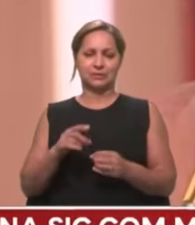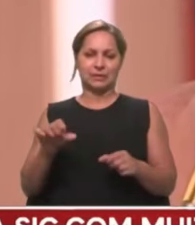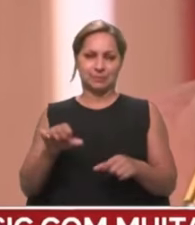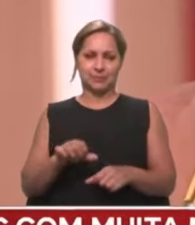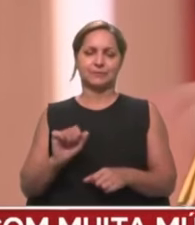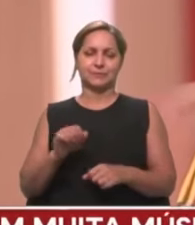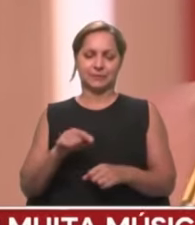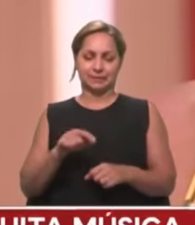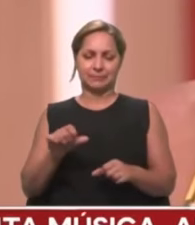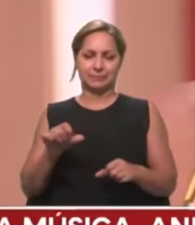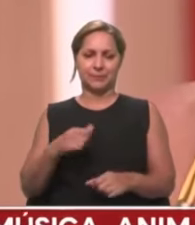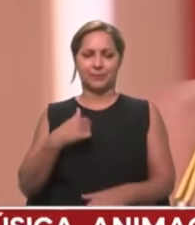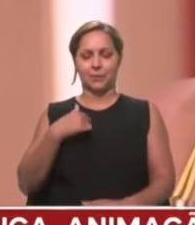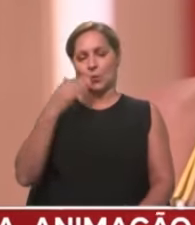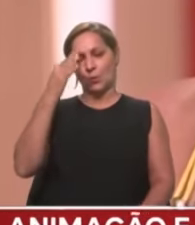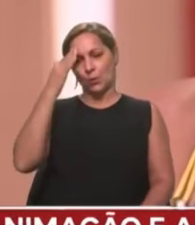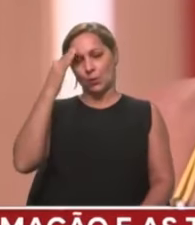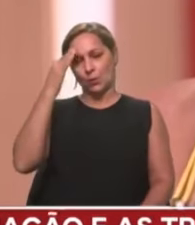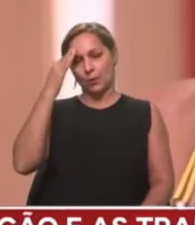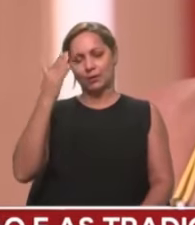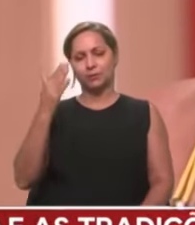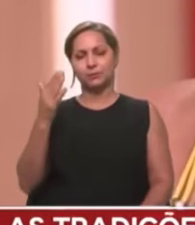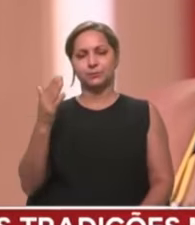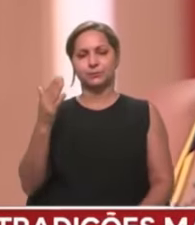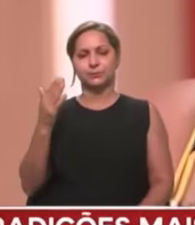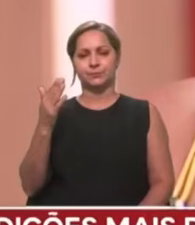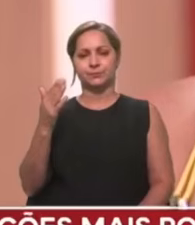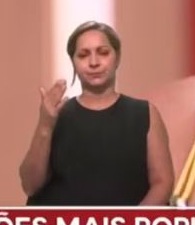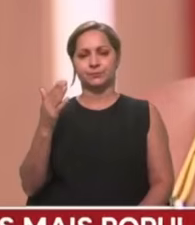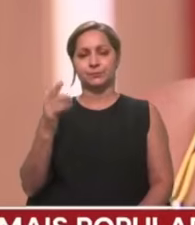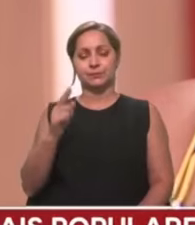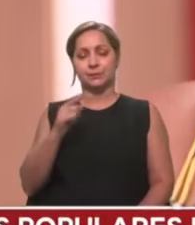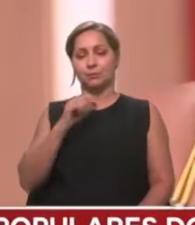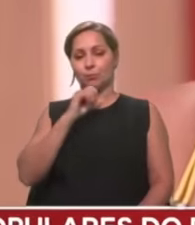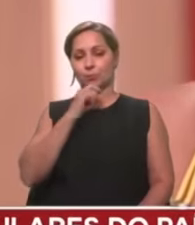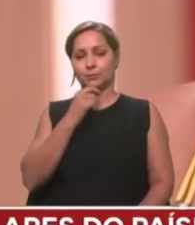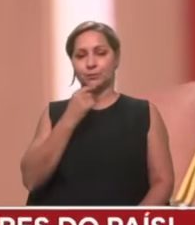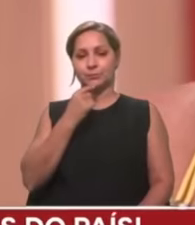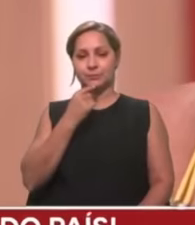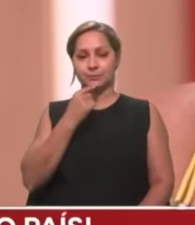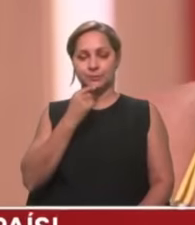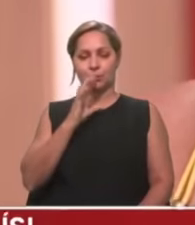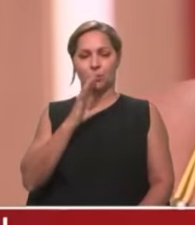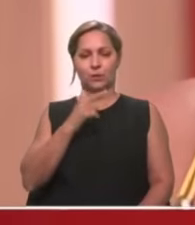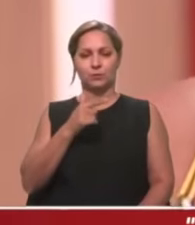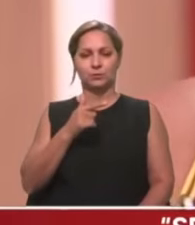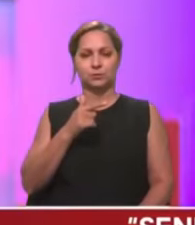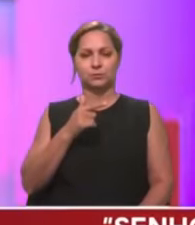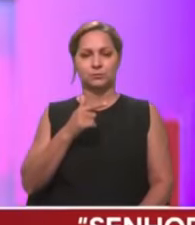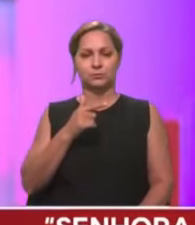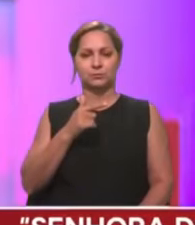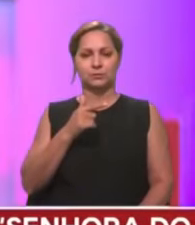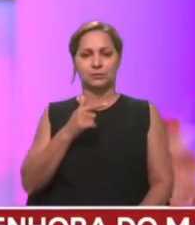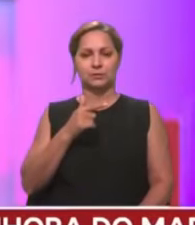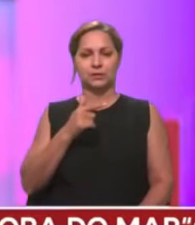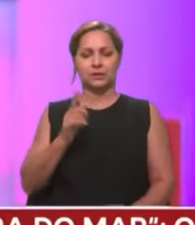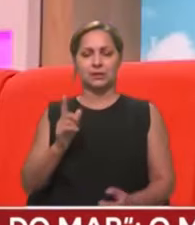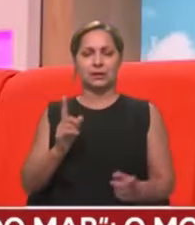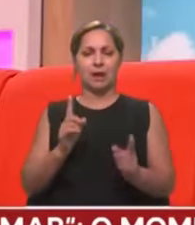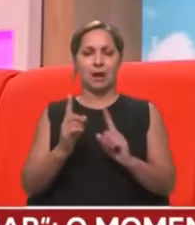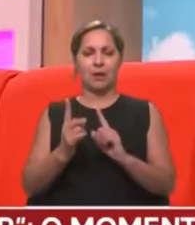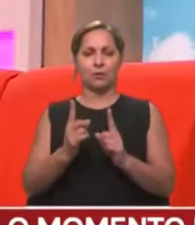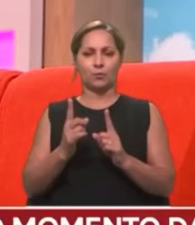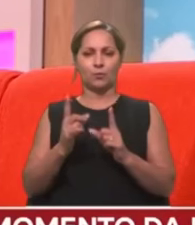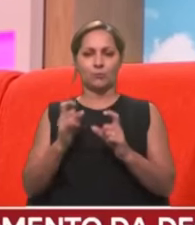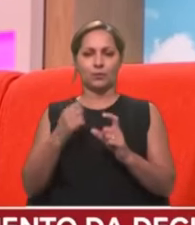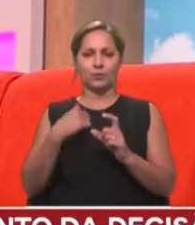muito desagradável eu penso que H isso também deu para ver que quando havia ali posições que eu até dizia